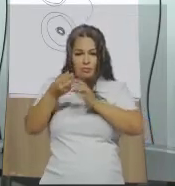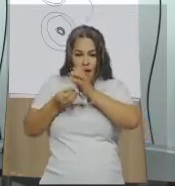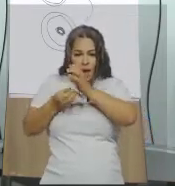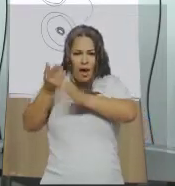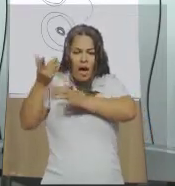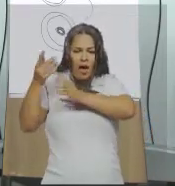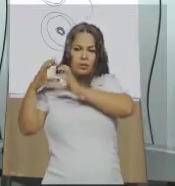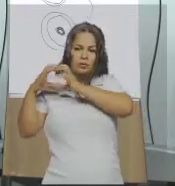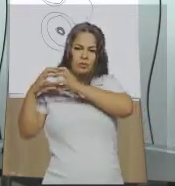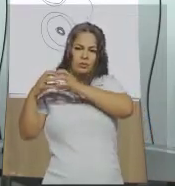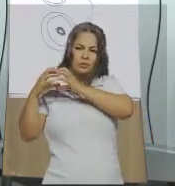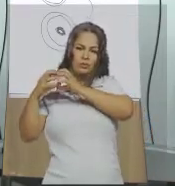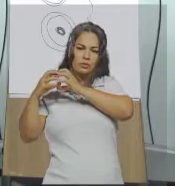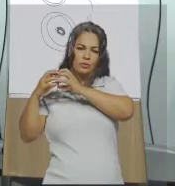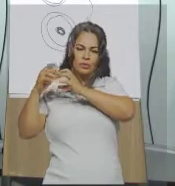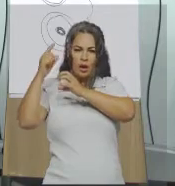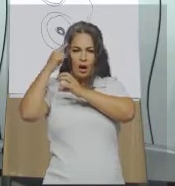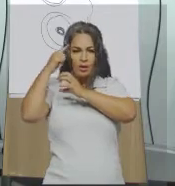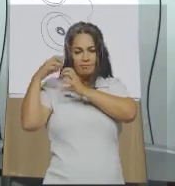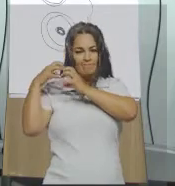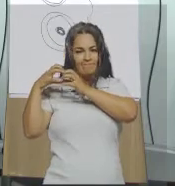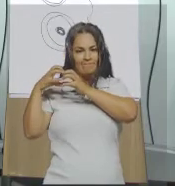outras glândulas.